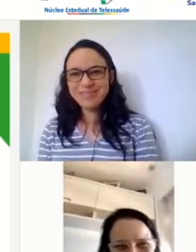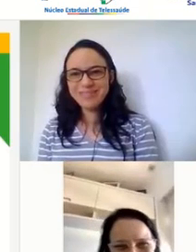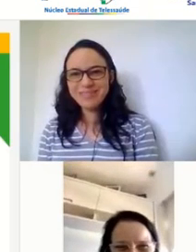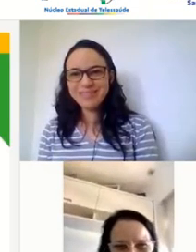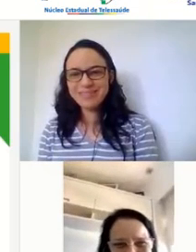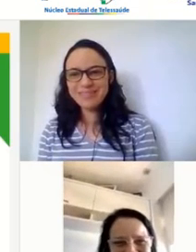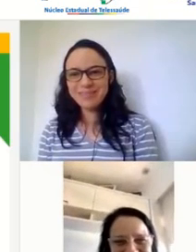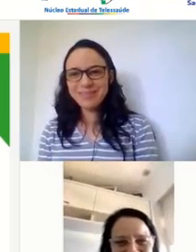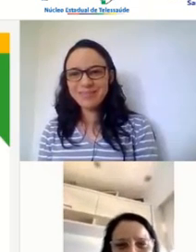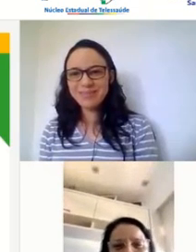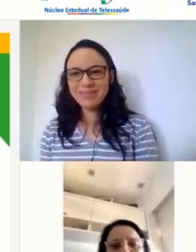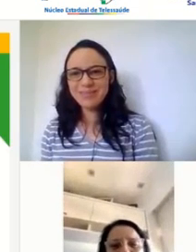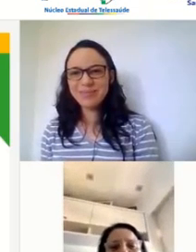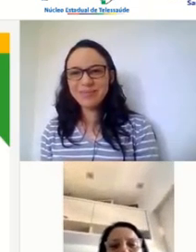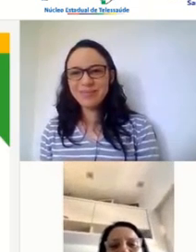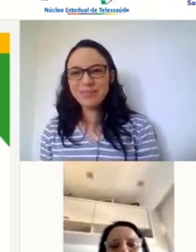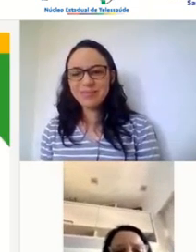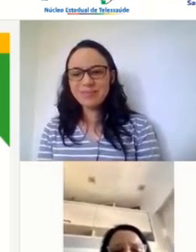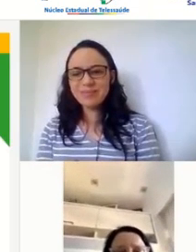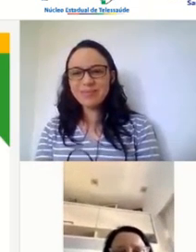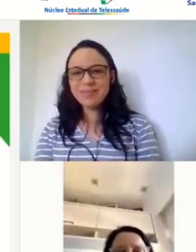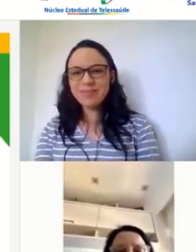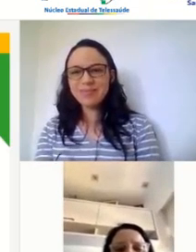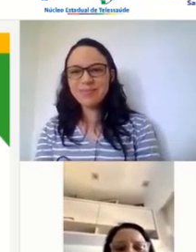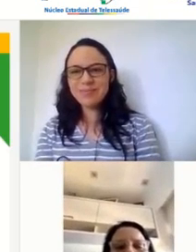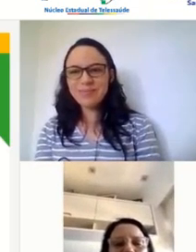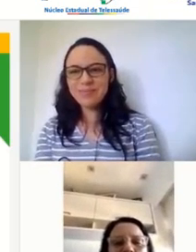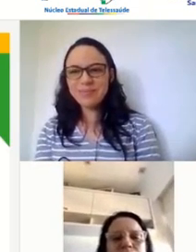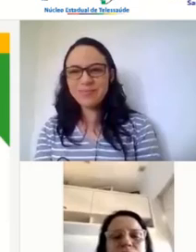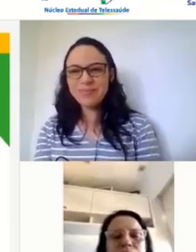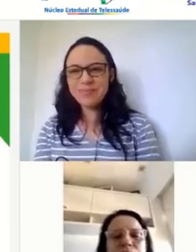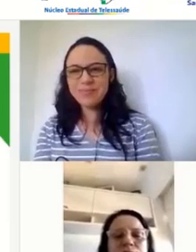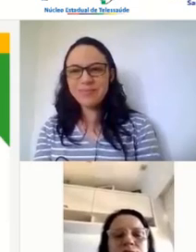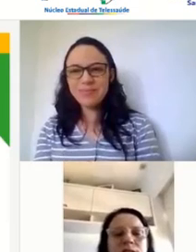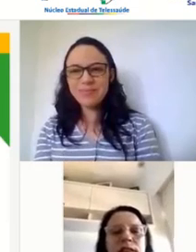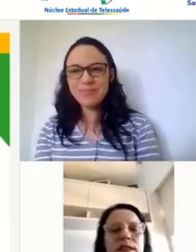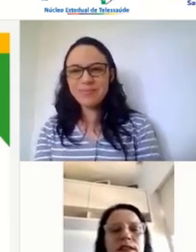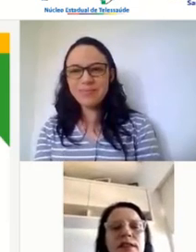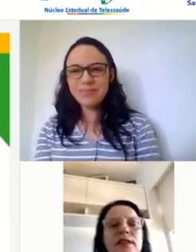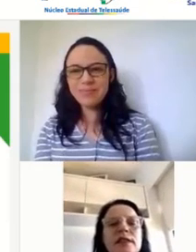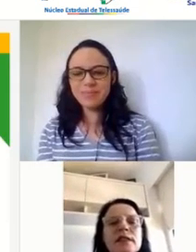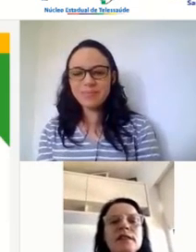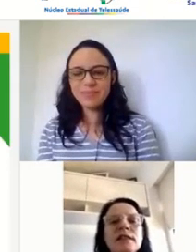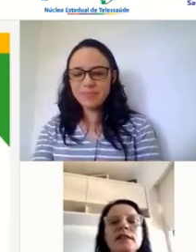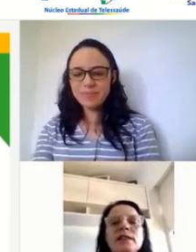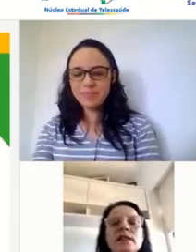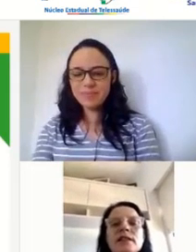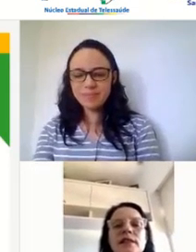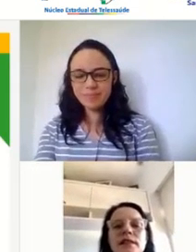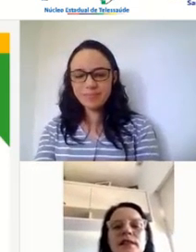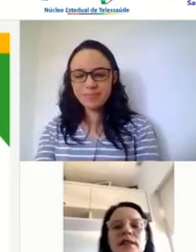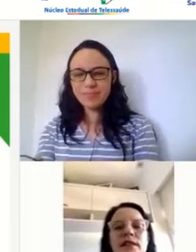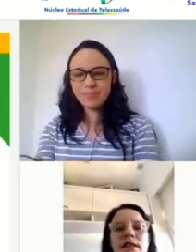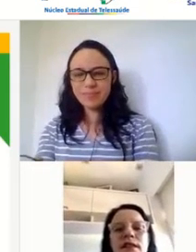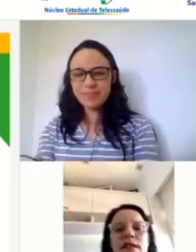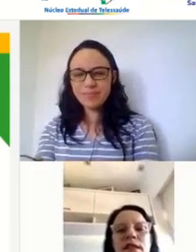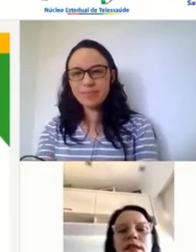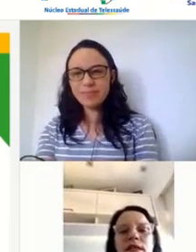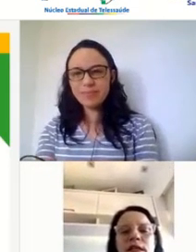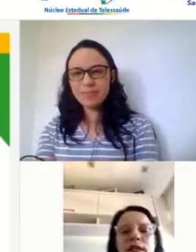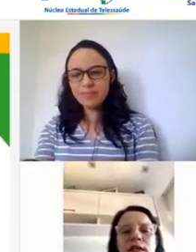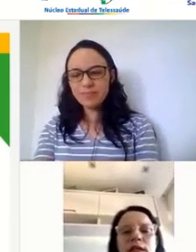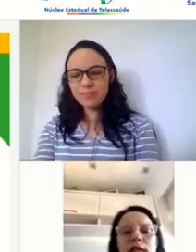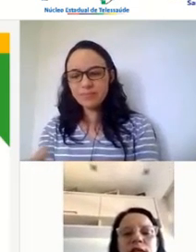consegue falar aí tem que clicar no desativar áudio ativar novamente e permitir o microfone